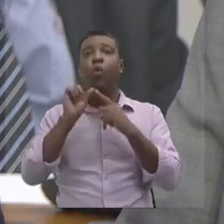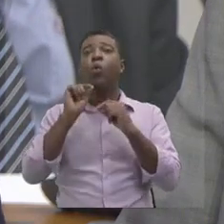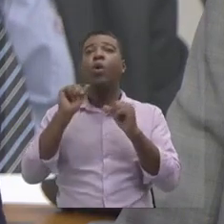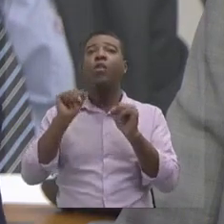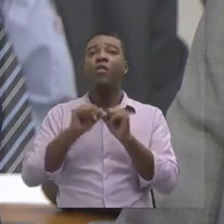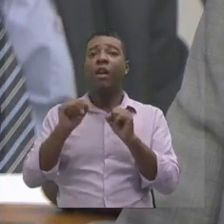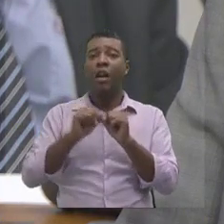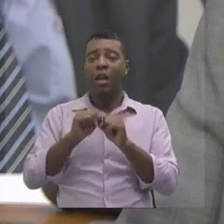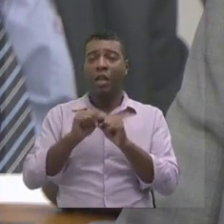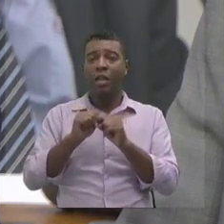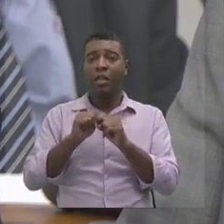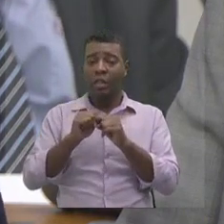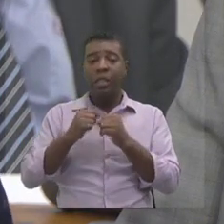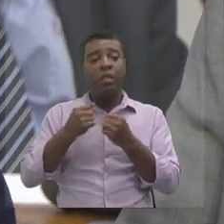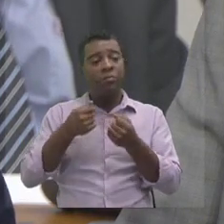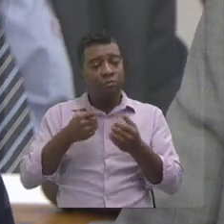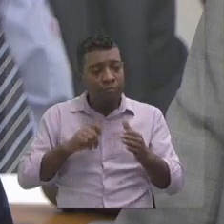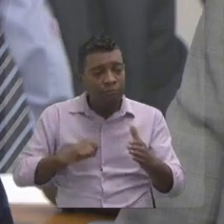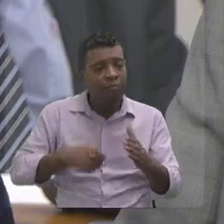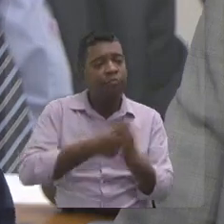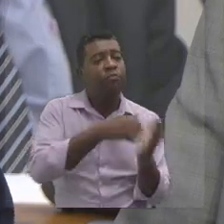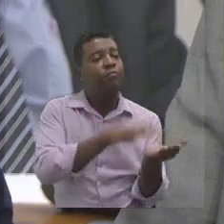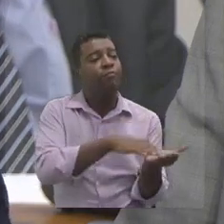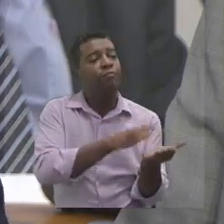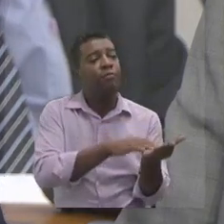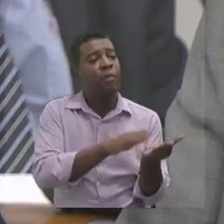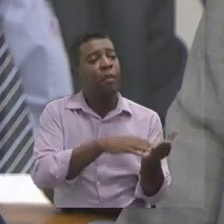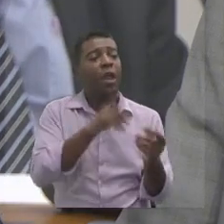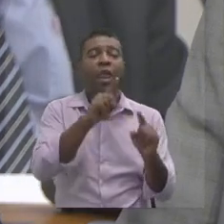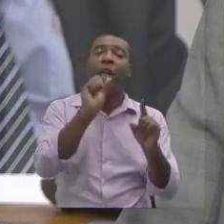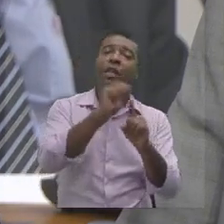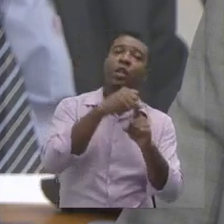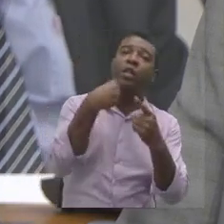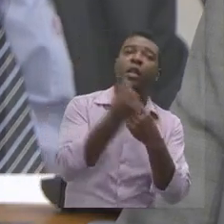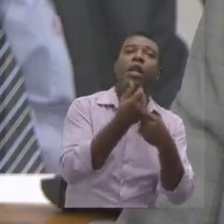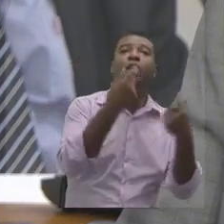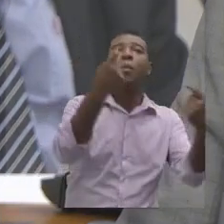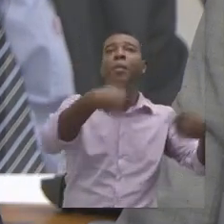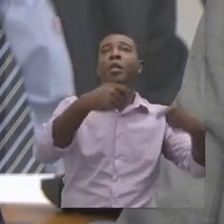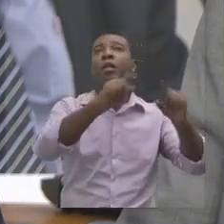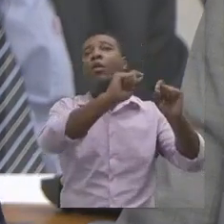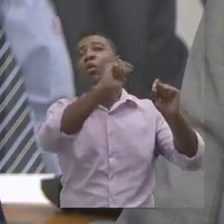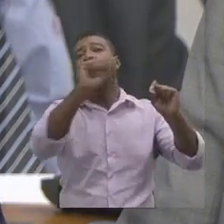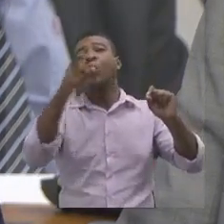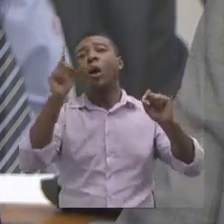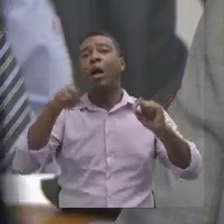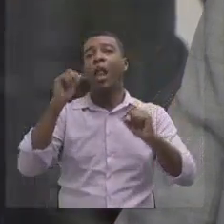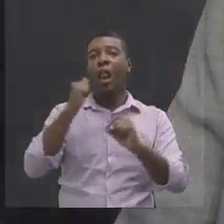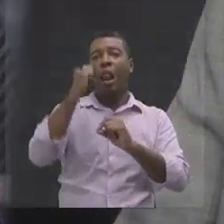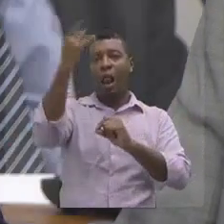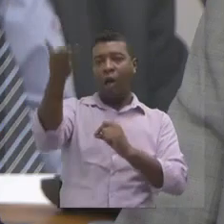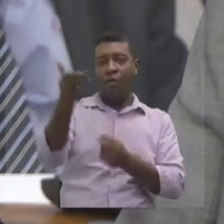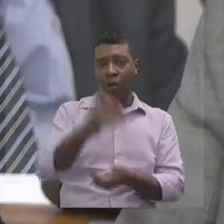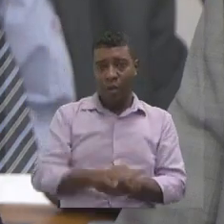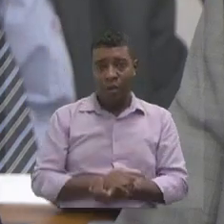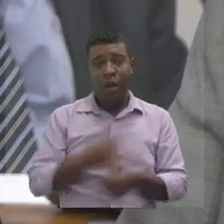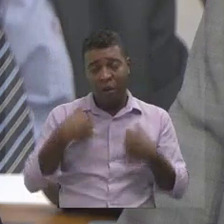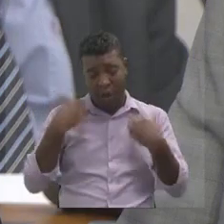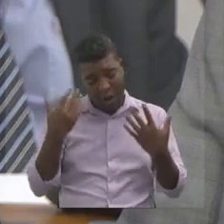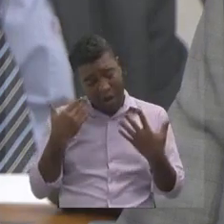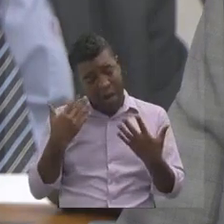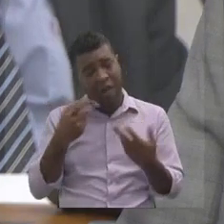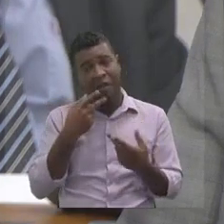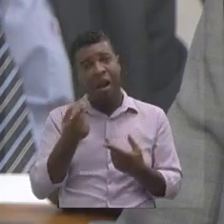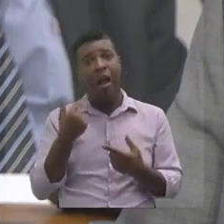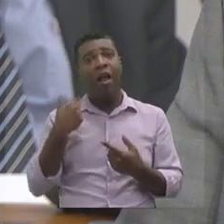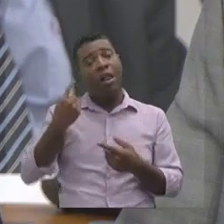o preço delas é a sociedade que tá lá fora portanto eu gostaria de dizer pelo Bruno que a nossa ida